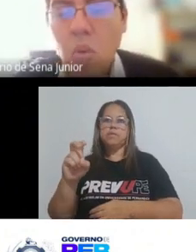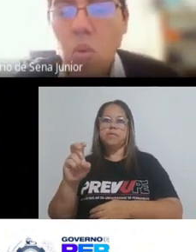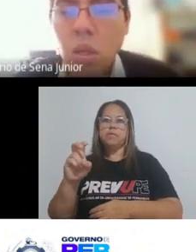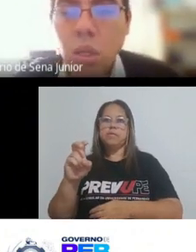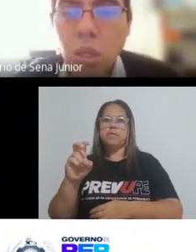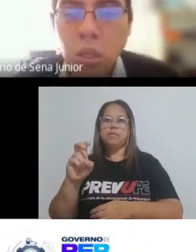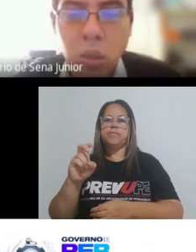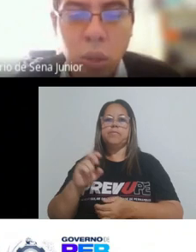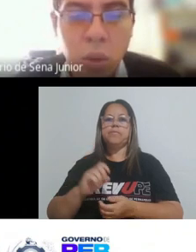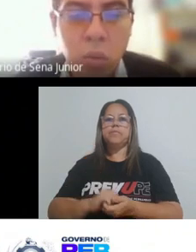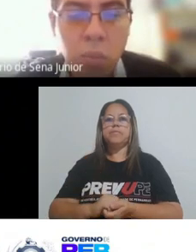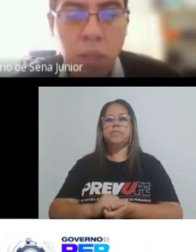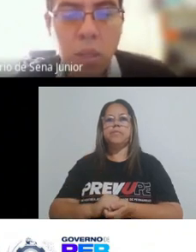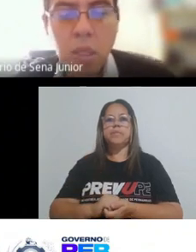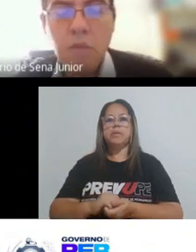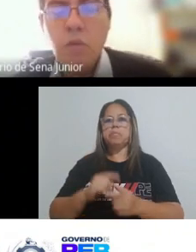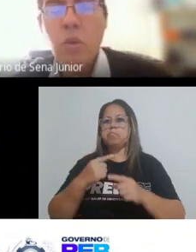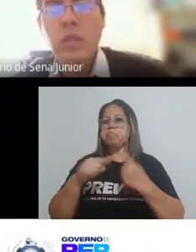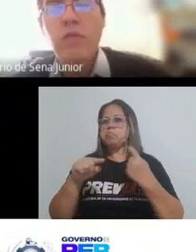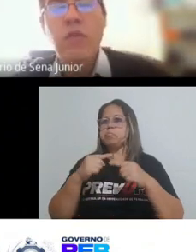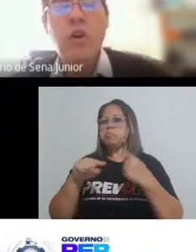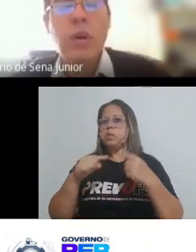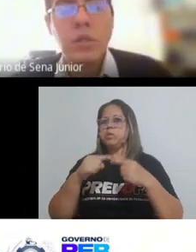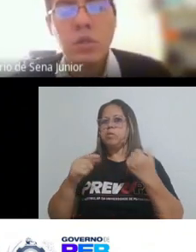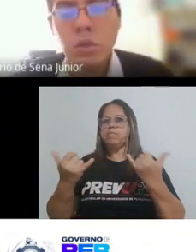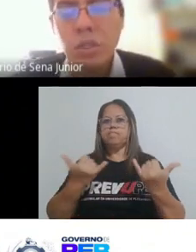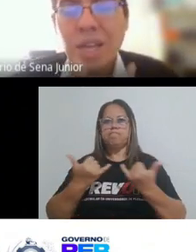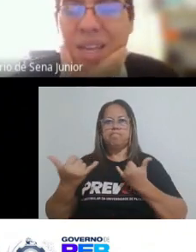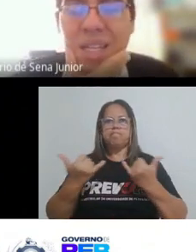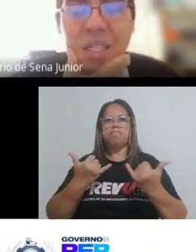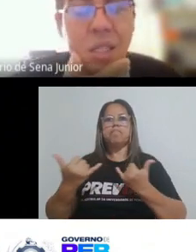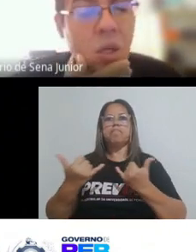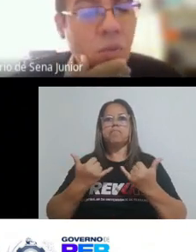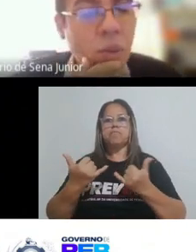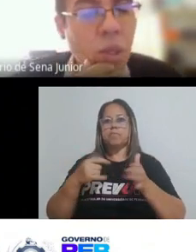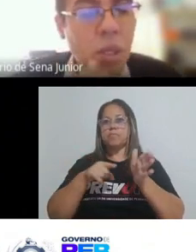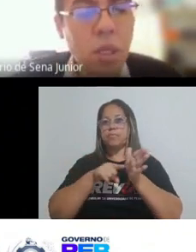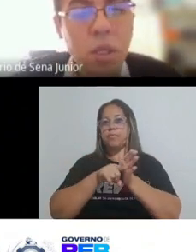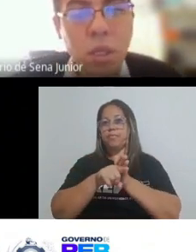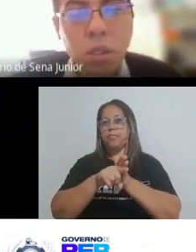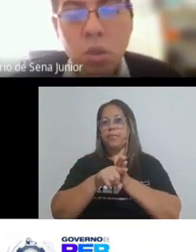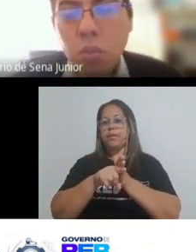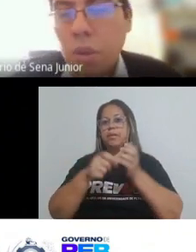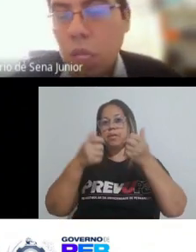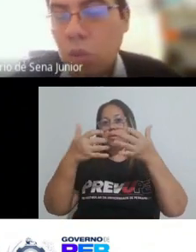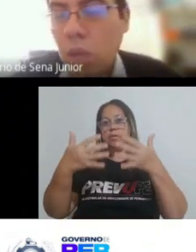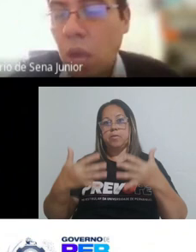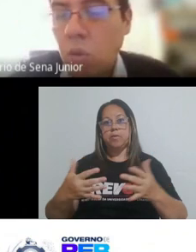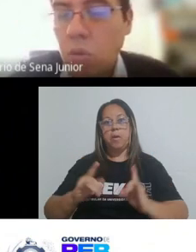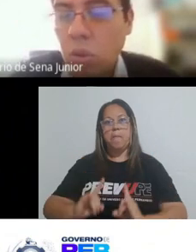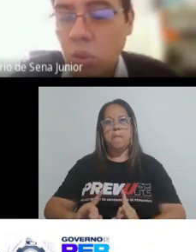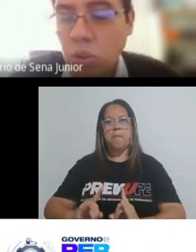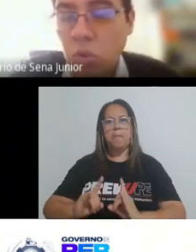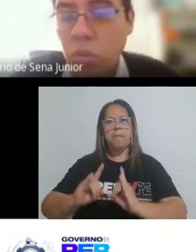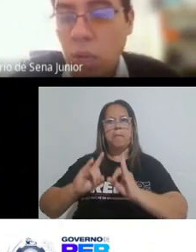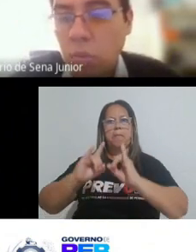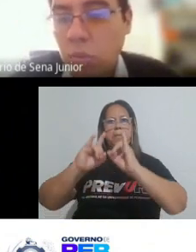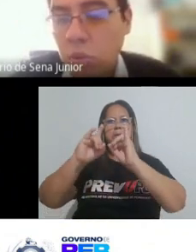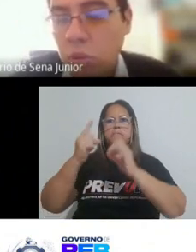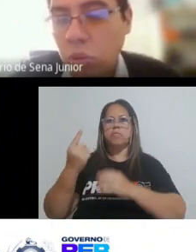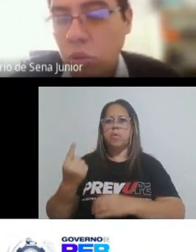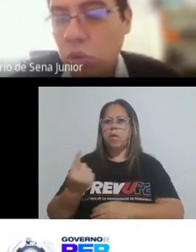o que não é compatível com as informações da questão que diz que o prédio é alto e nós